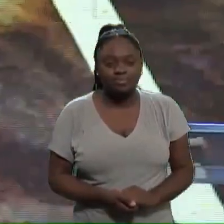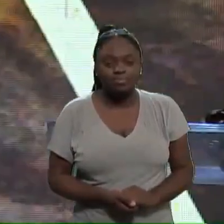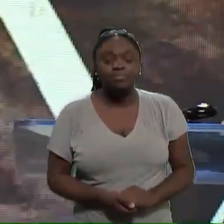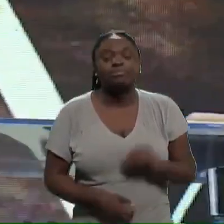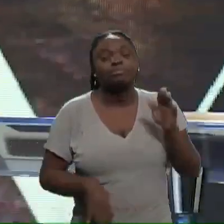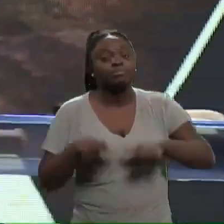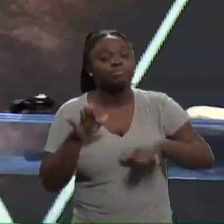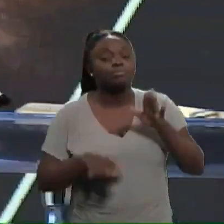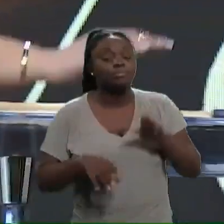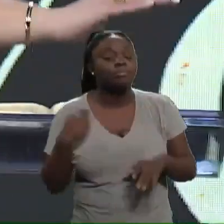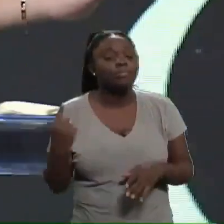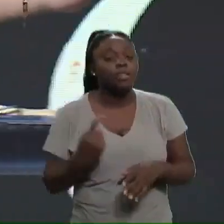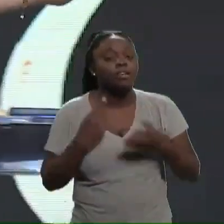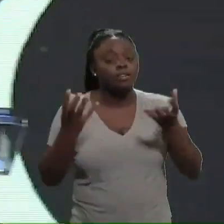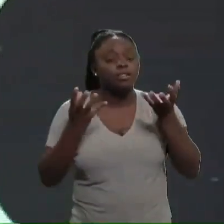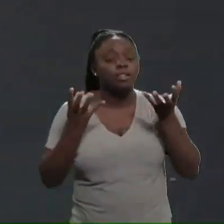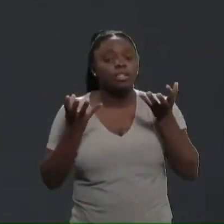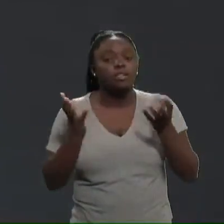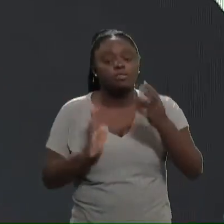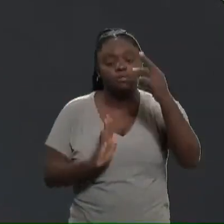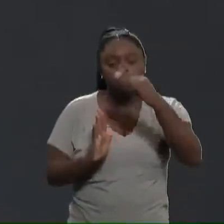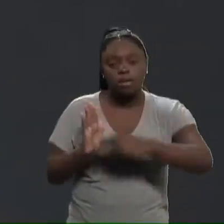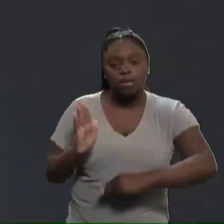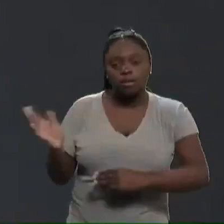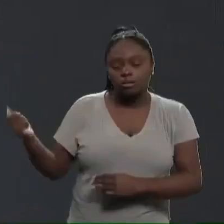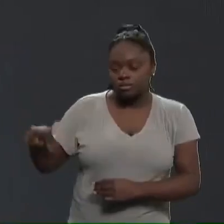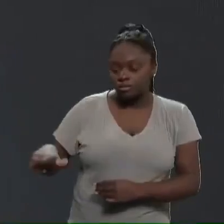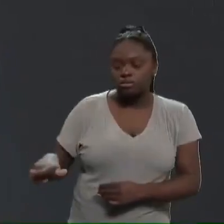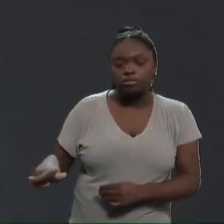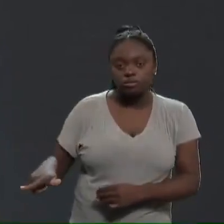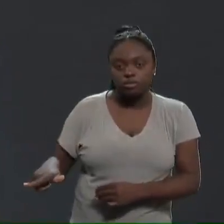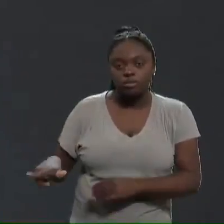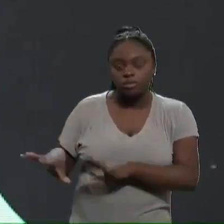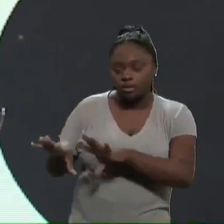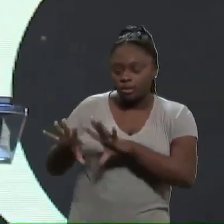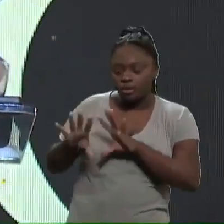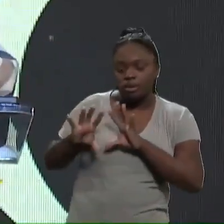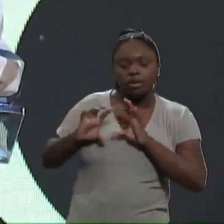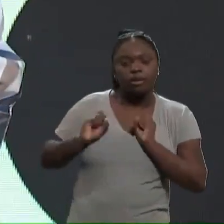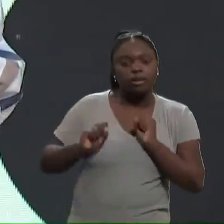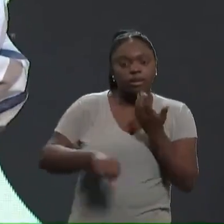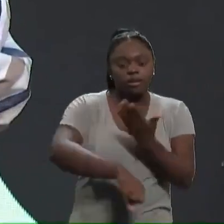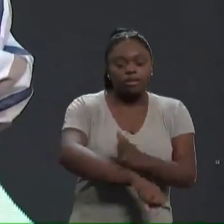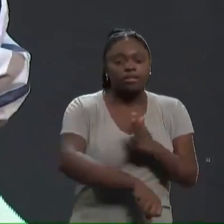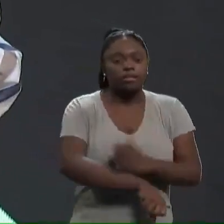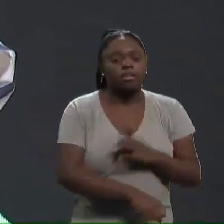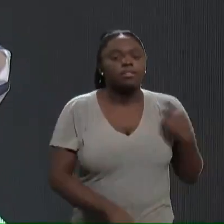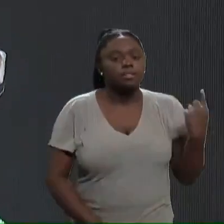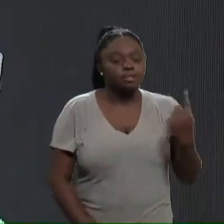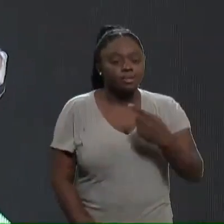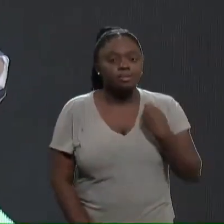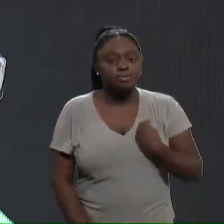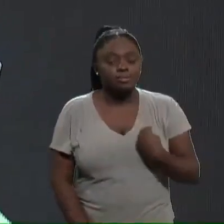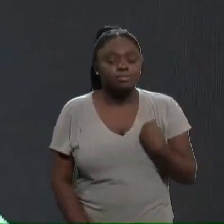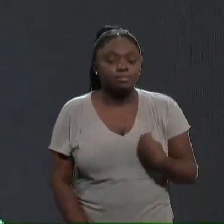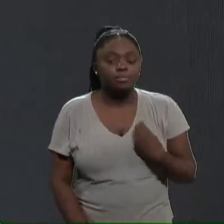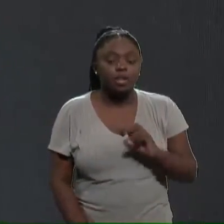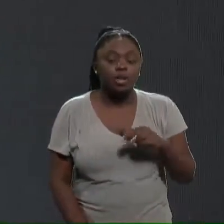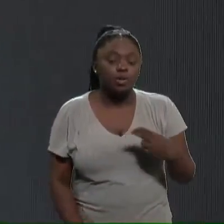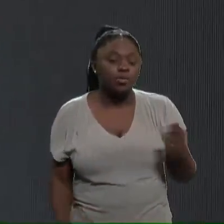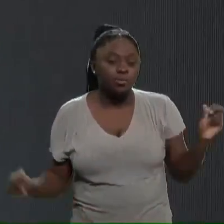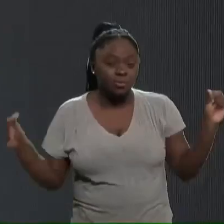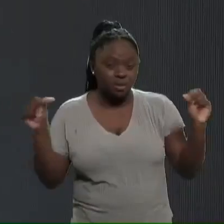Às vezes nós queremos pegar os métodos dos outros e aplicá-los para a nossa vida. Ou sabe o que é